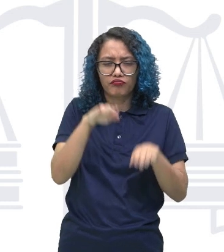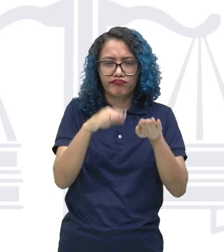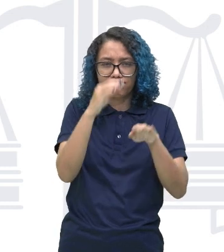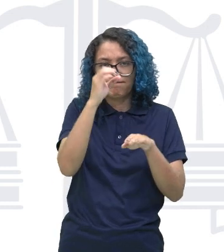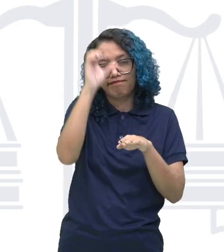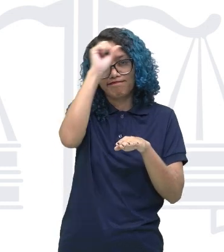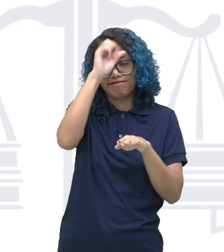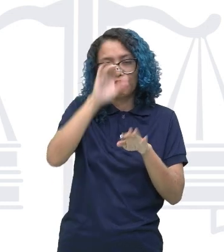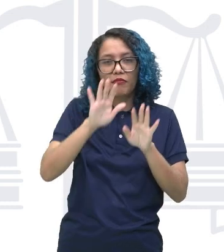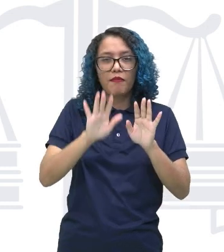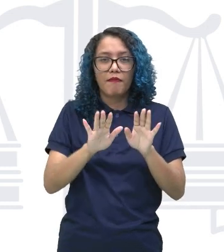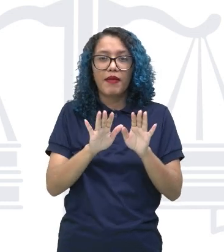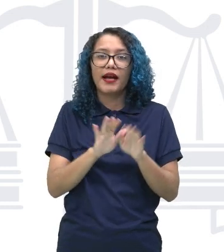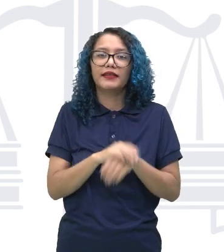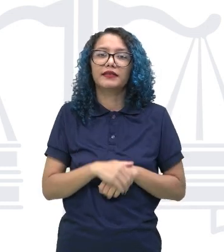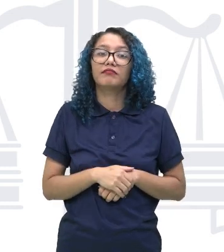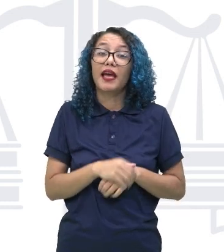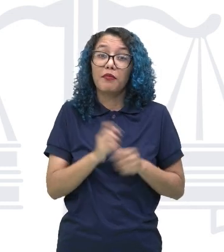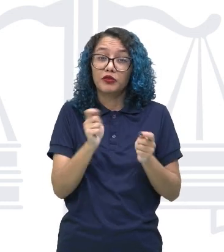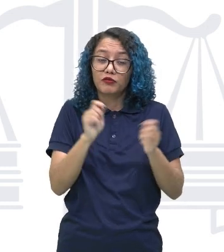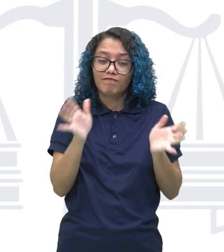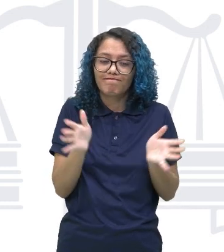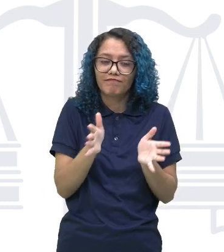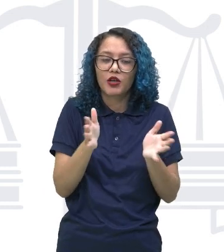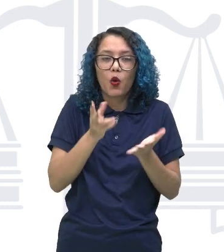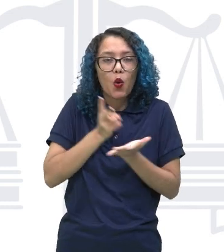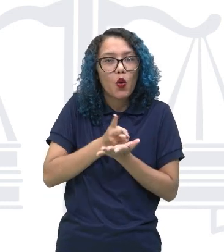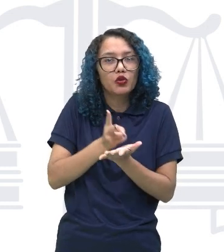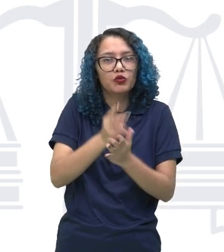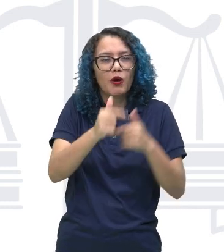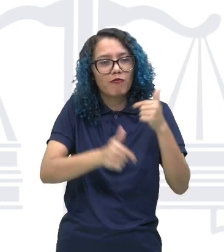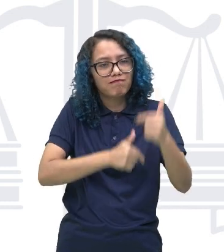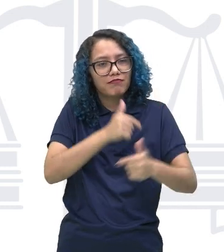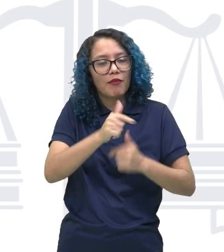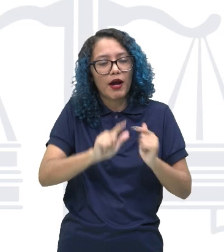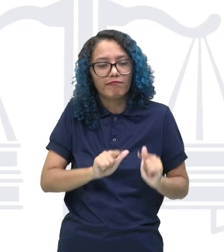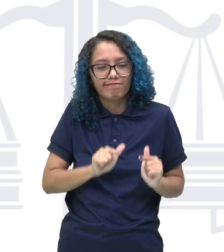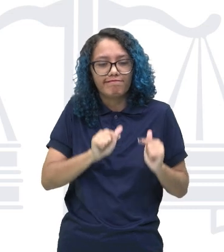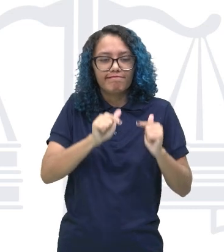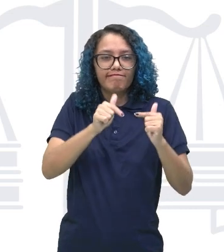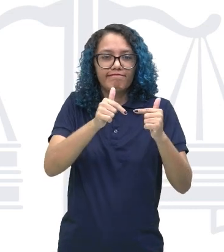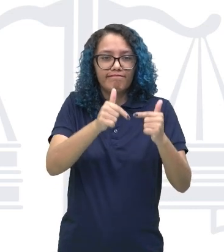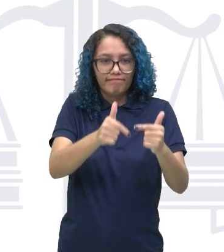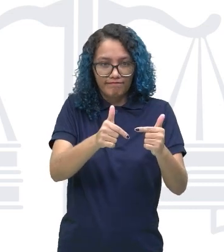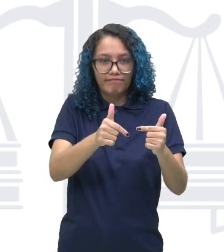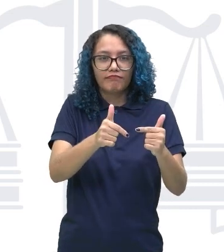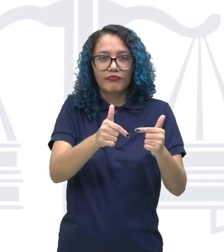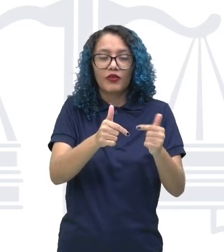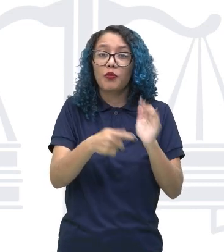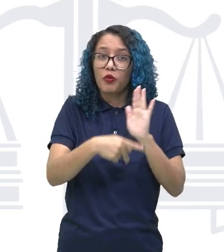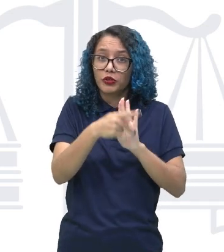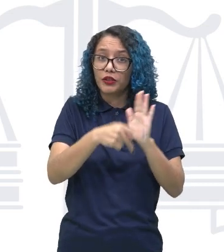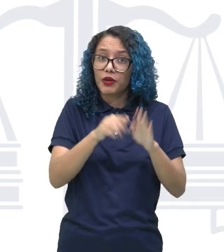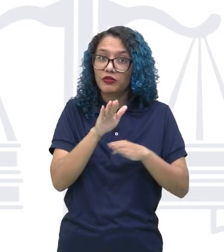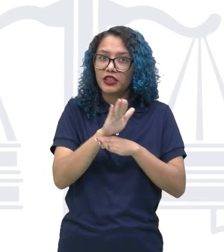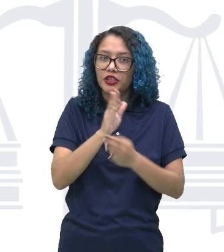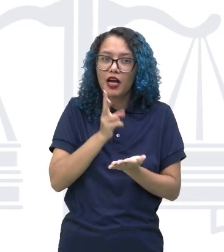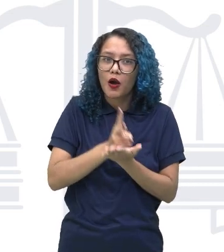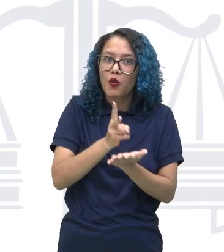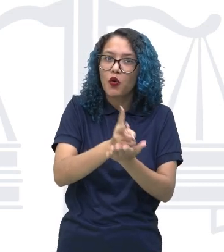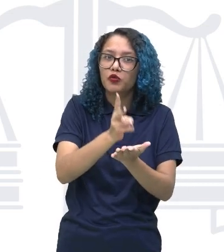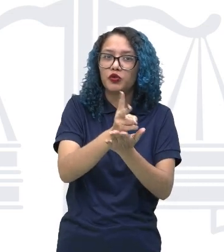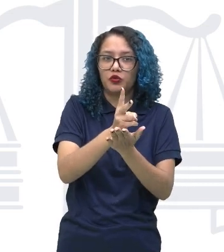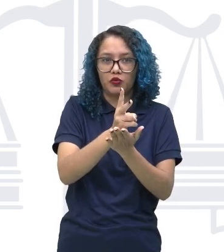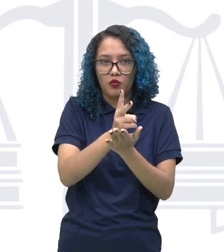nos manterá na jornada, né? O pacto ele é justamente para nos manter nessa jornada. Sim. O que te